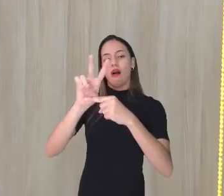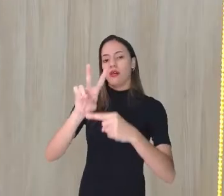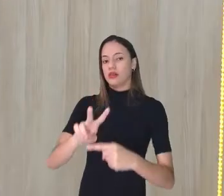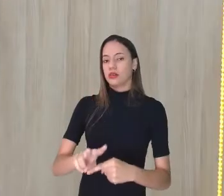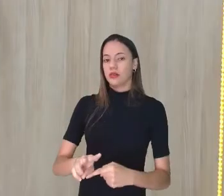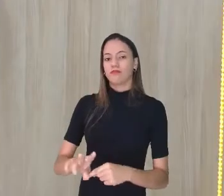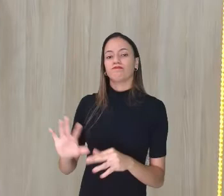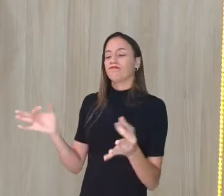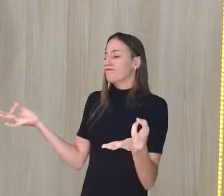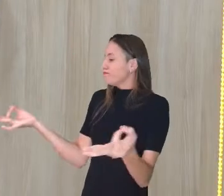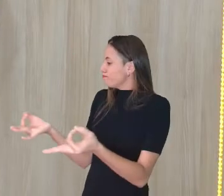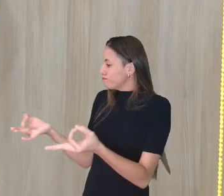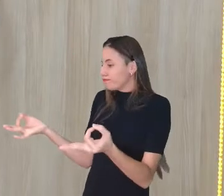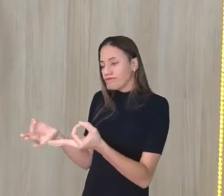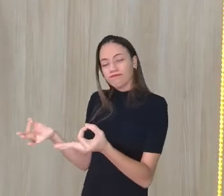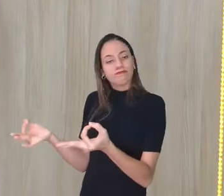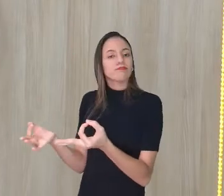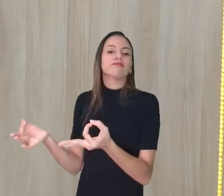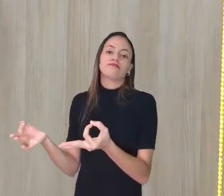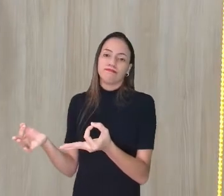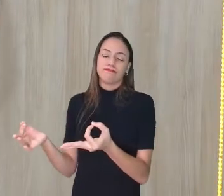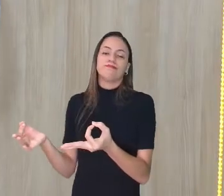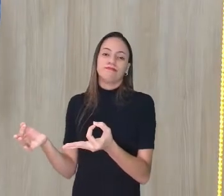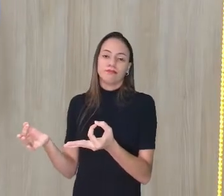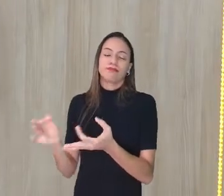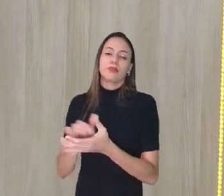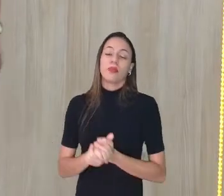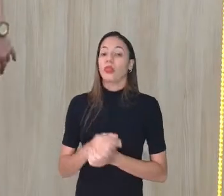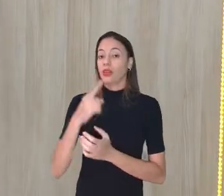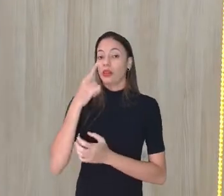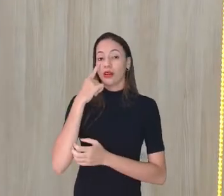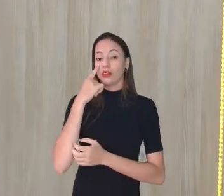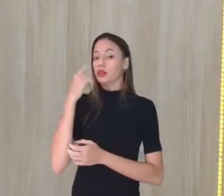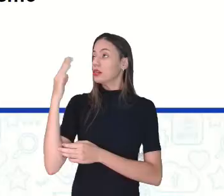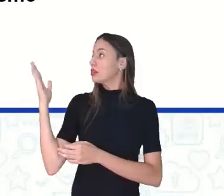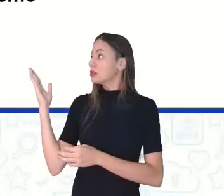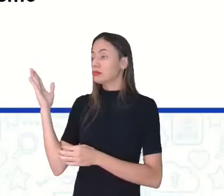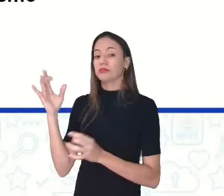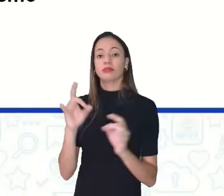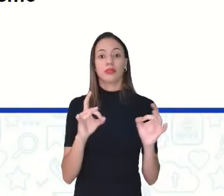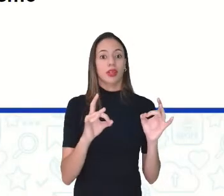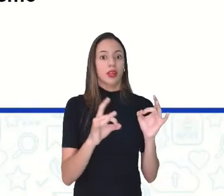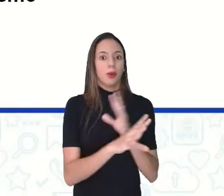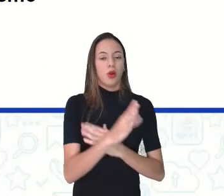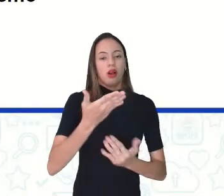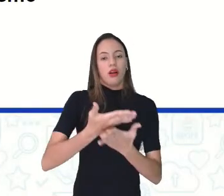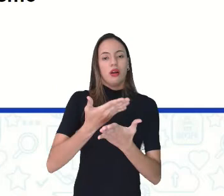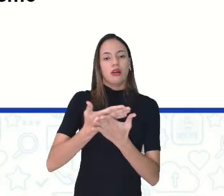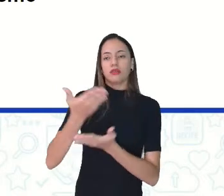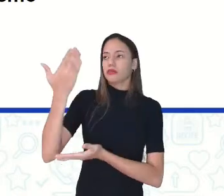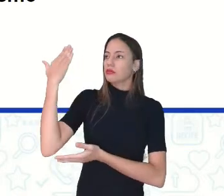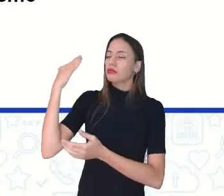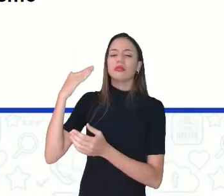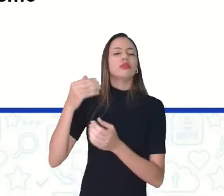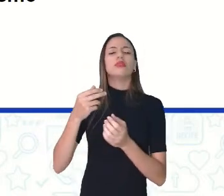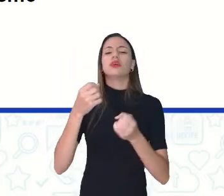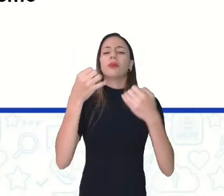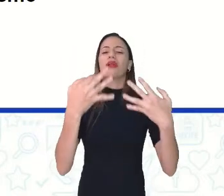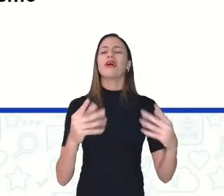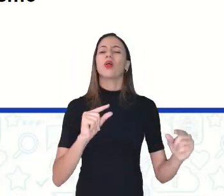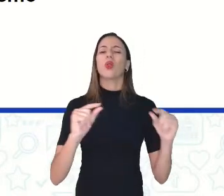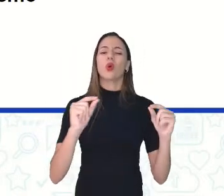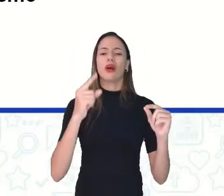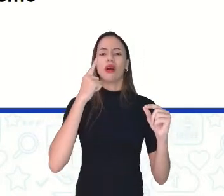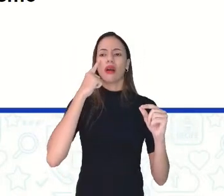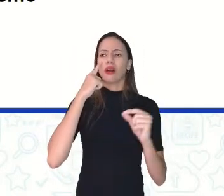Perfeito, professora Vanessa. Então, gente, olha só. A gente terminou a nossa última aula falando sobre isso aqui, ó.